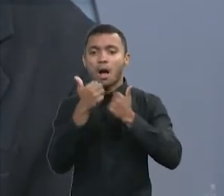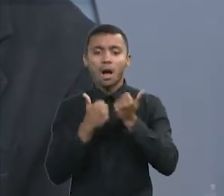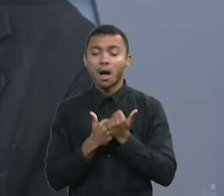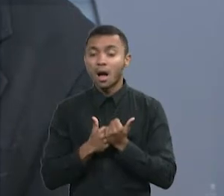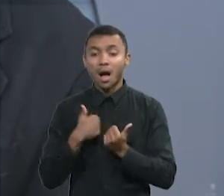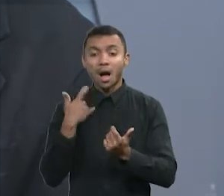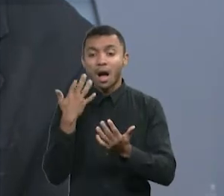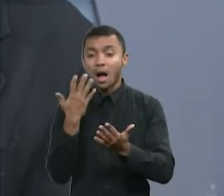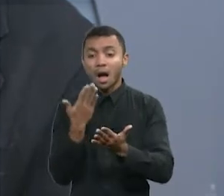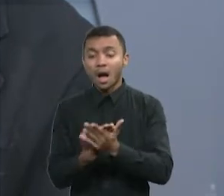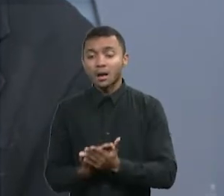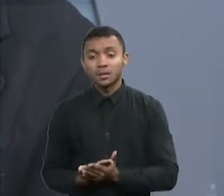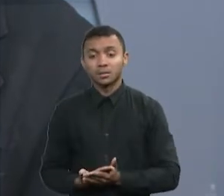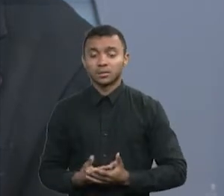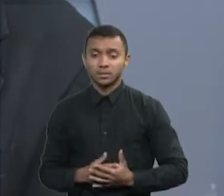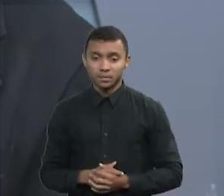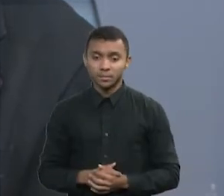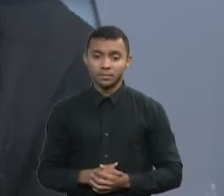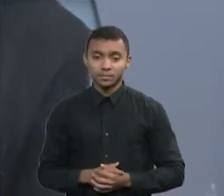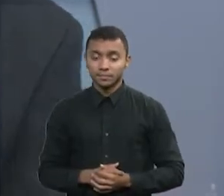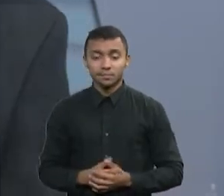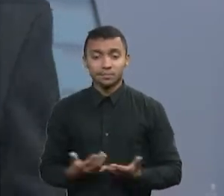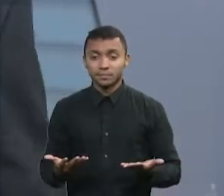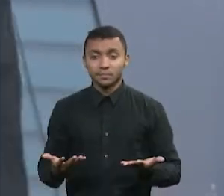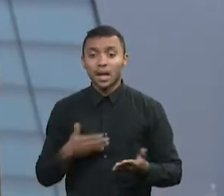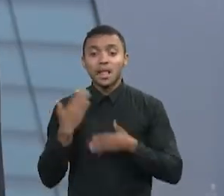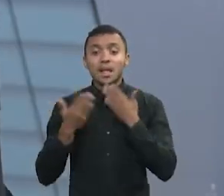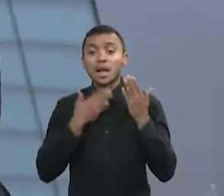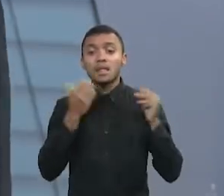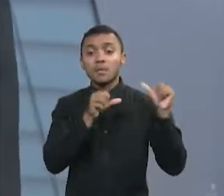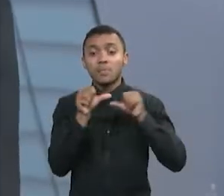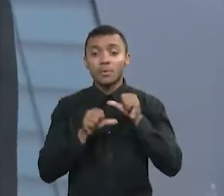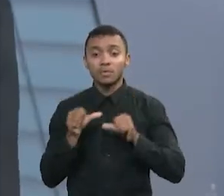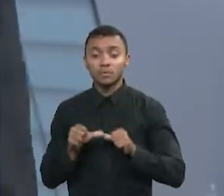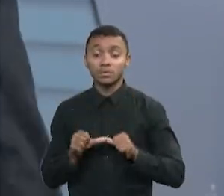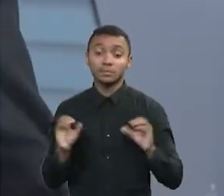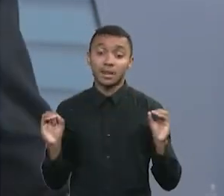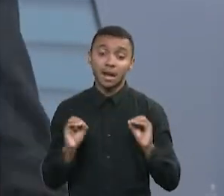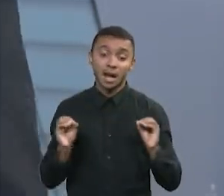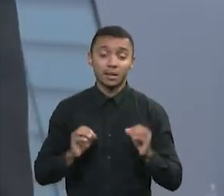depois do Fernando Henrique veio o Lula, depois do Lula veio a Dilma, depois do Fernando Henrique... E cadê a reforma tributária? Não sai.